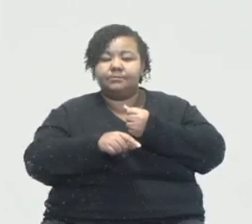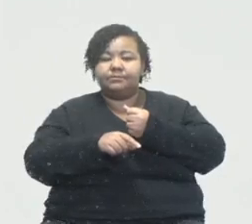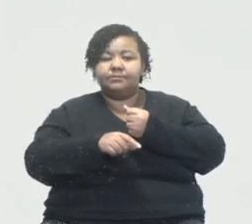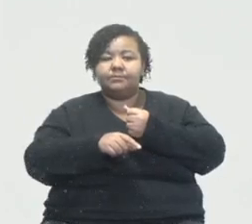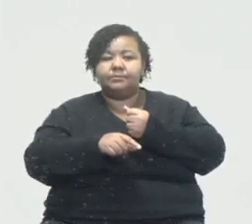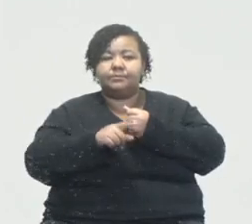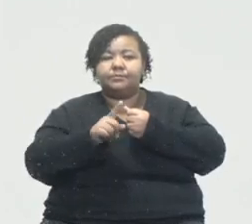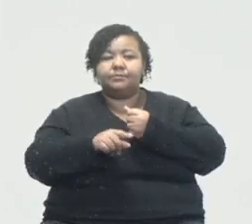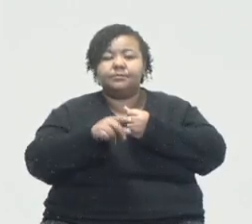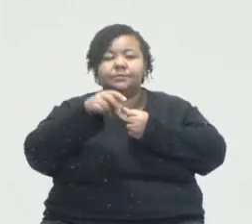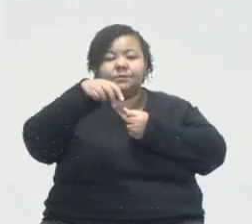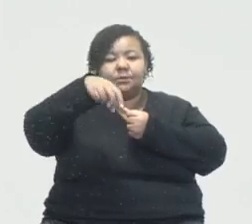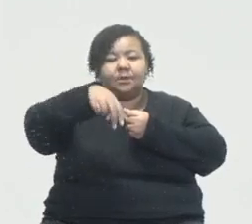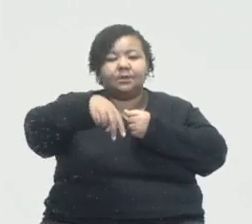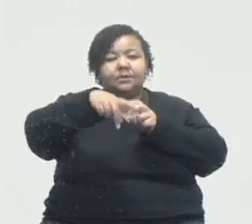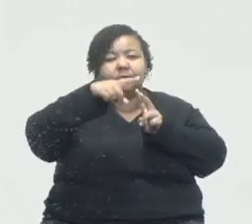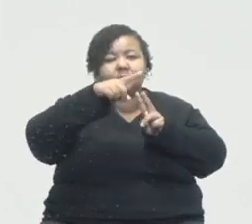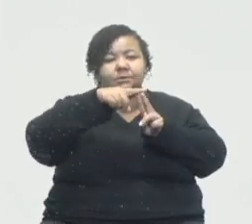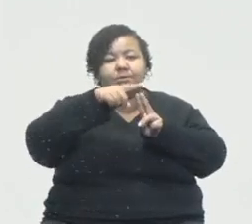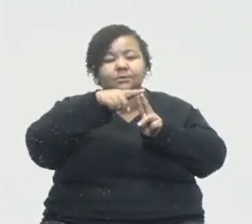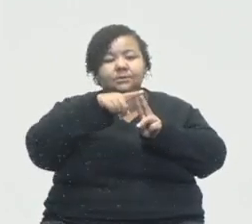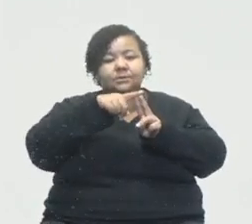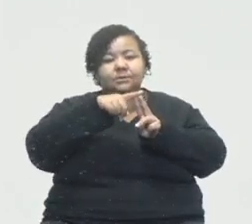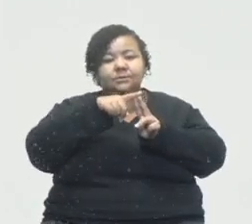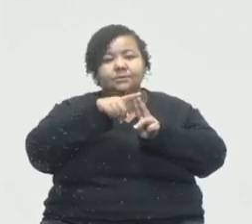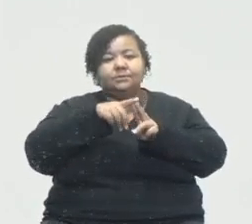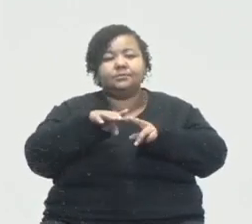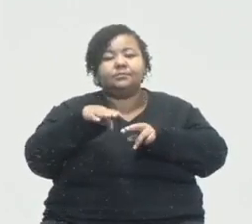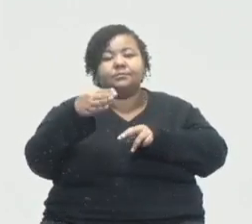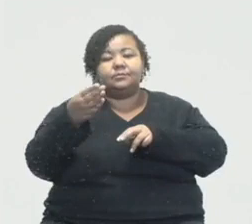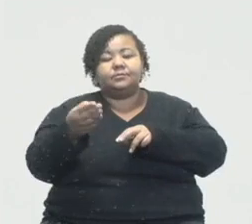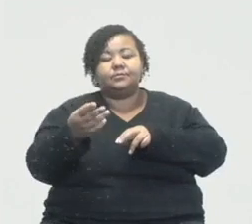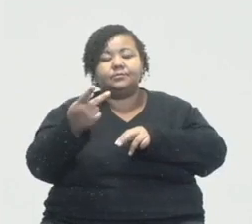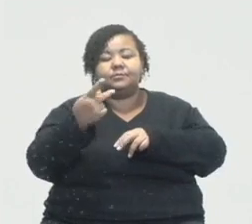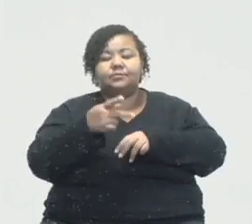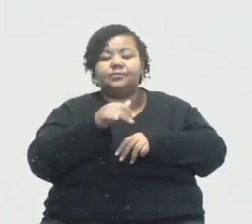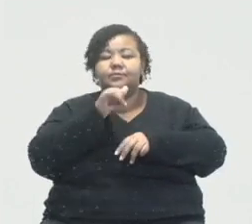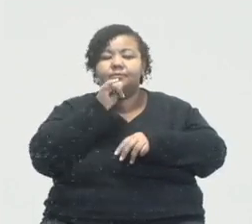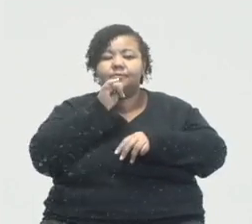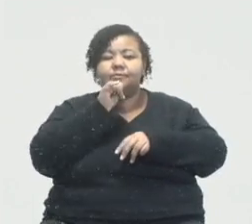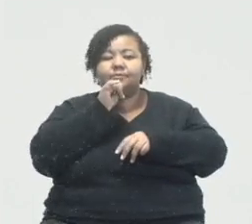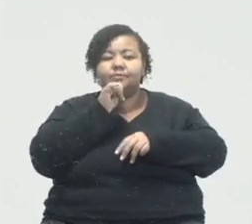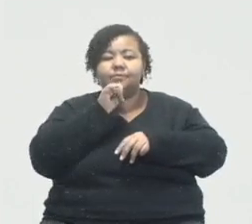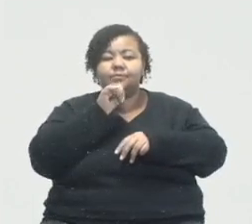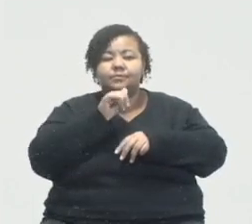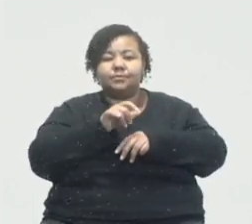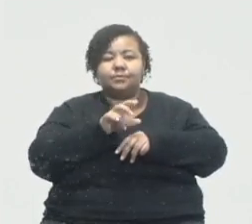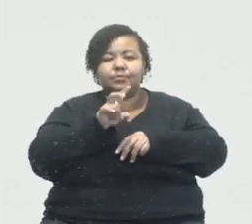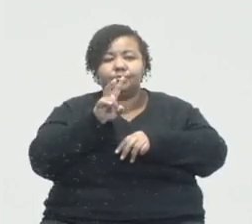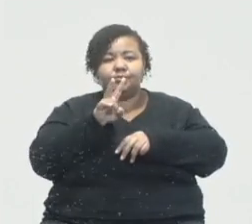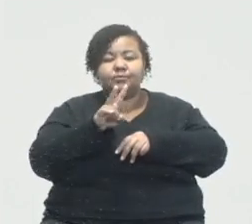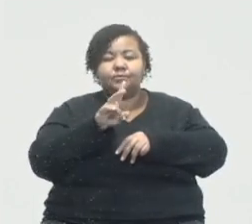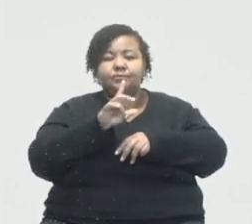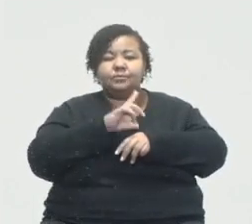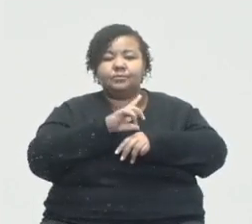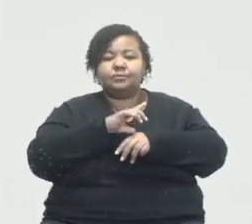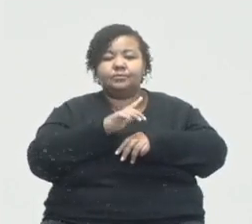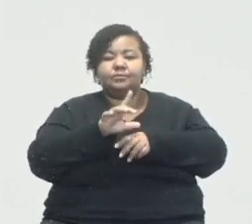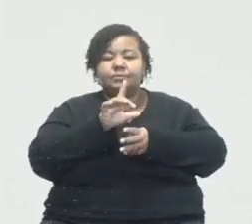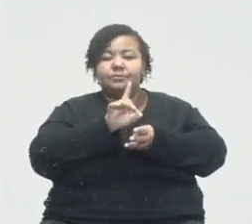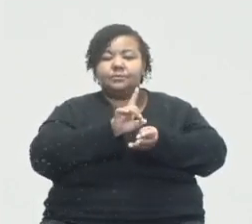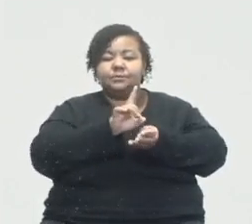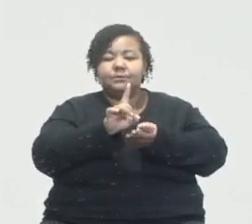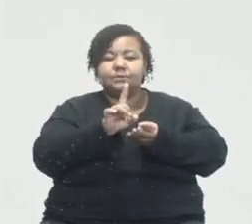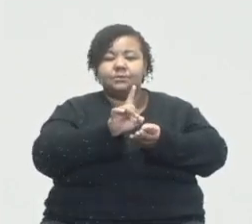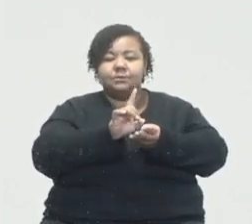uma base, né, com n vetores, então, nesse caso aqui, nós temos que